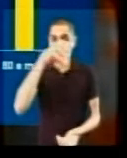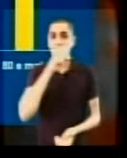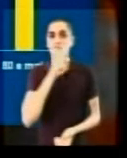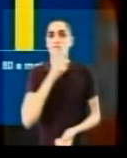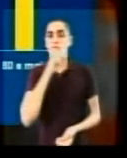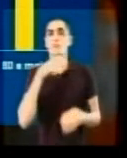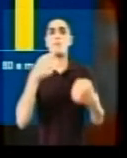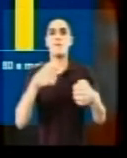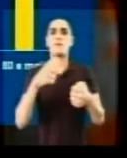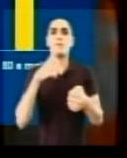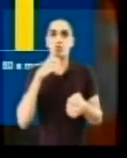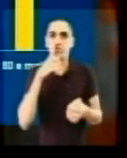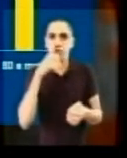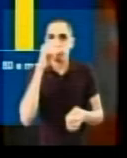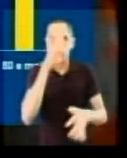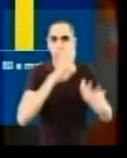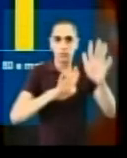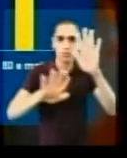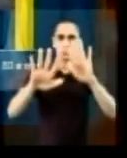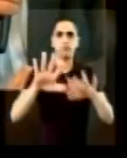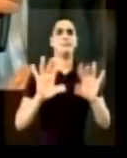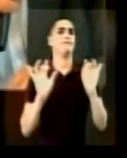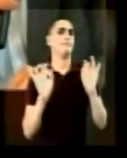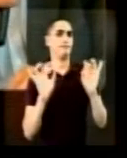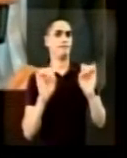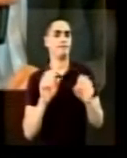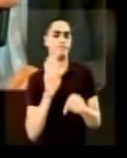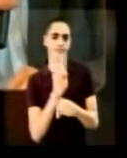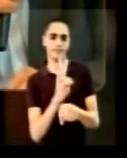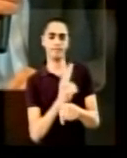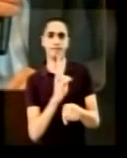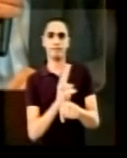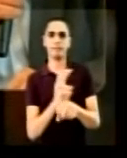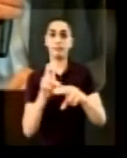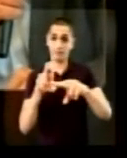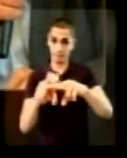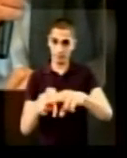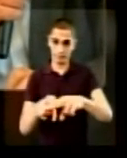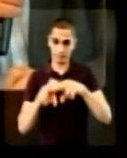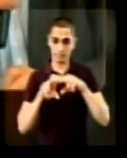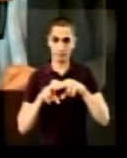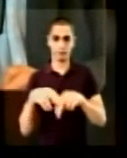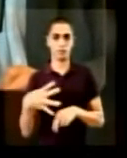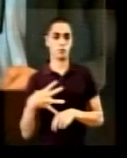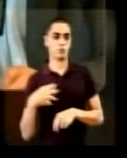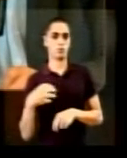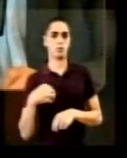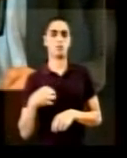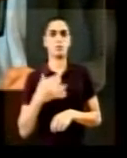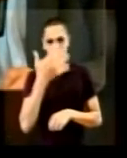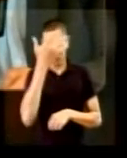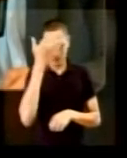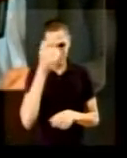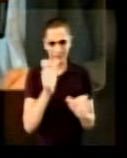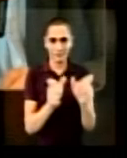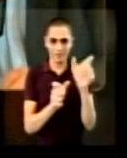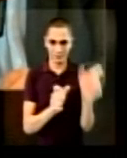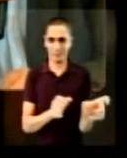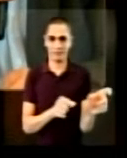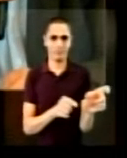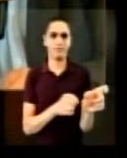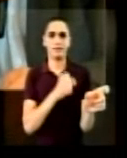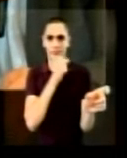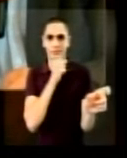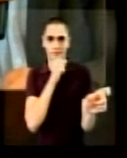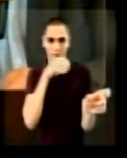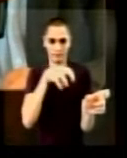ter um cuidado especial. Por isso, o filho do idoso tem que ter um cuidado especial, que é